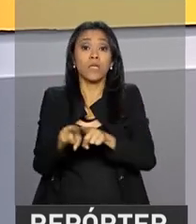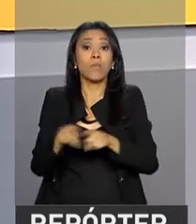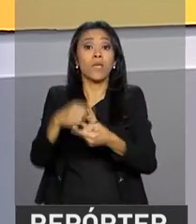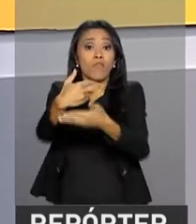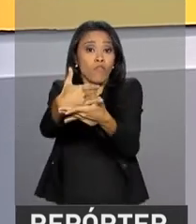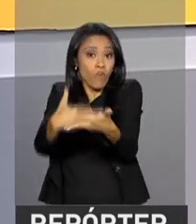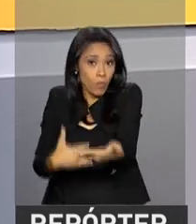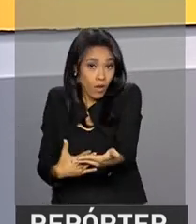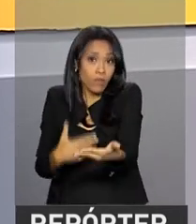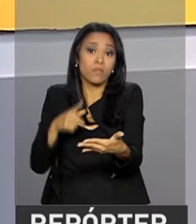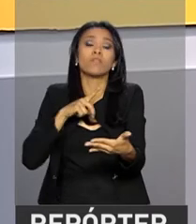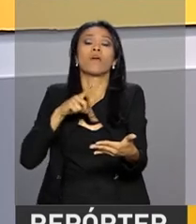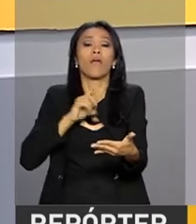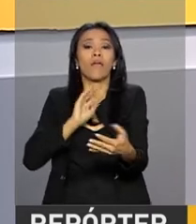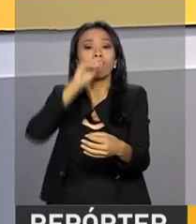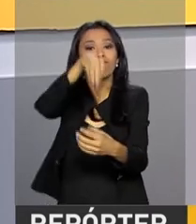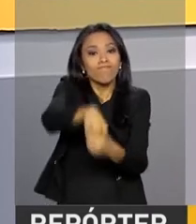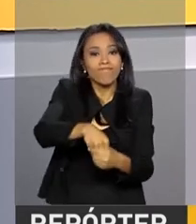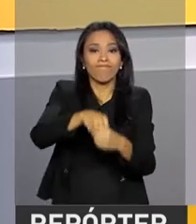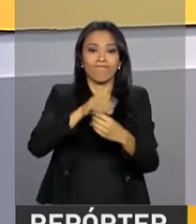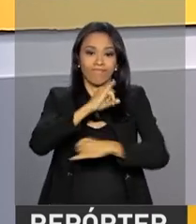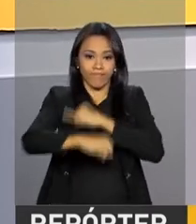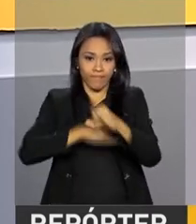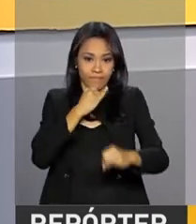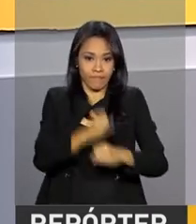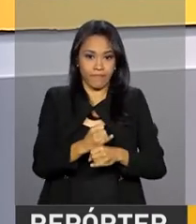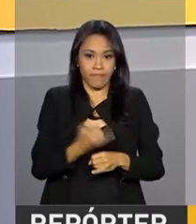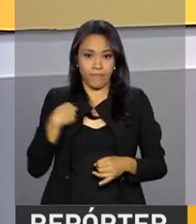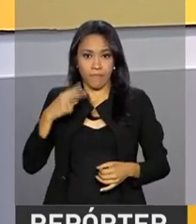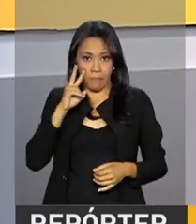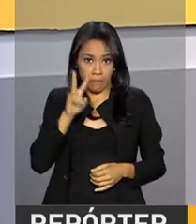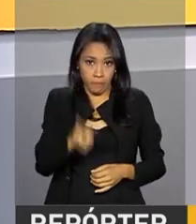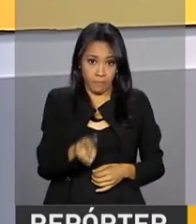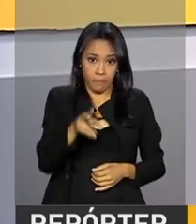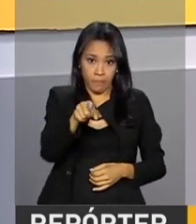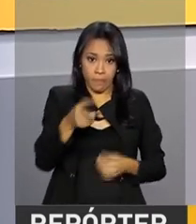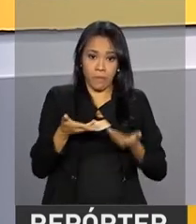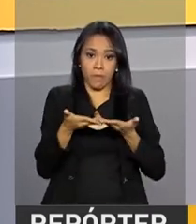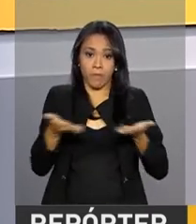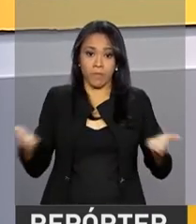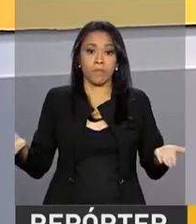está na página do participante na internet em